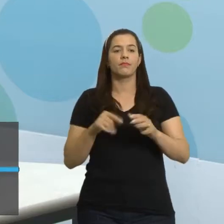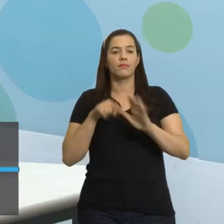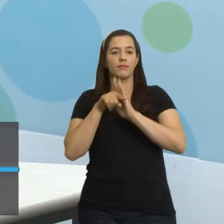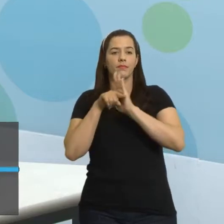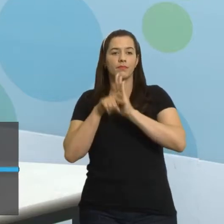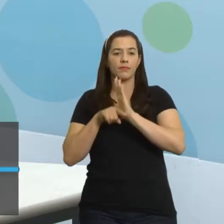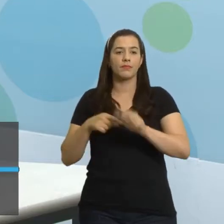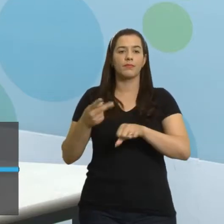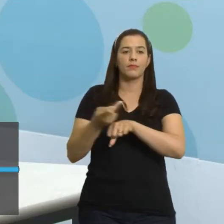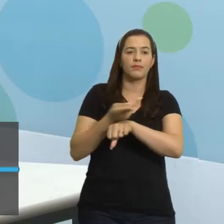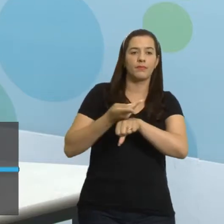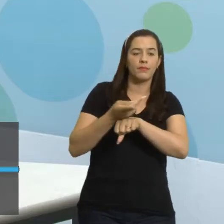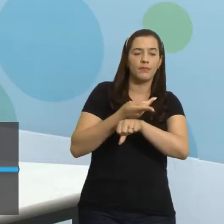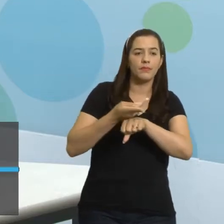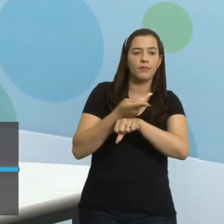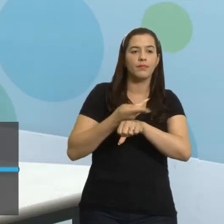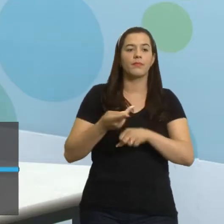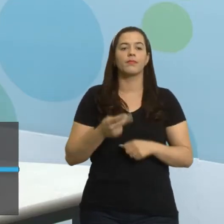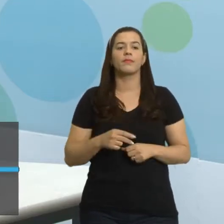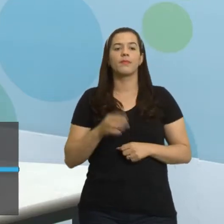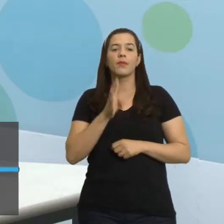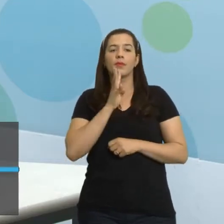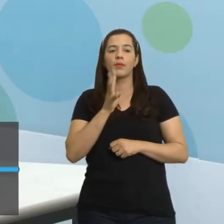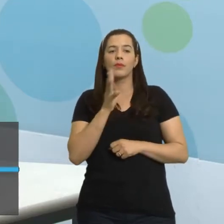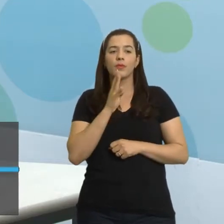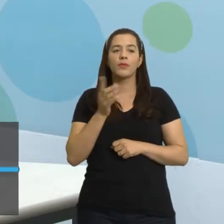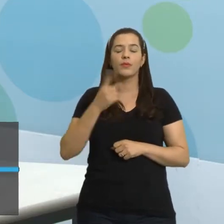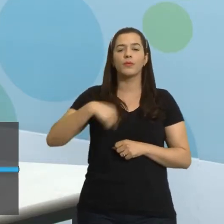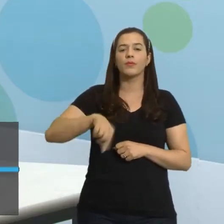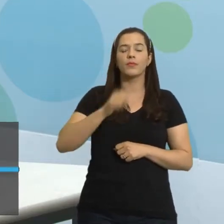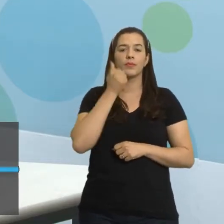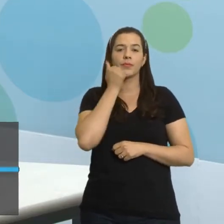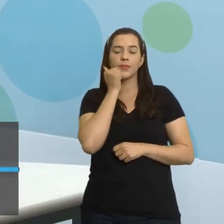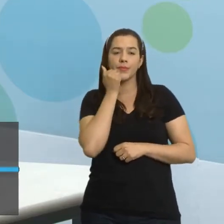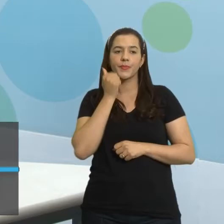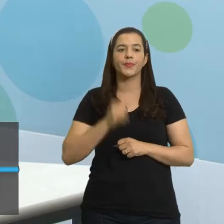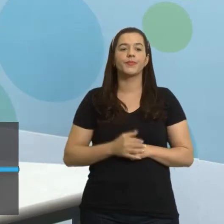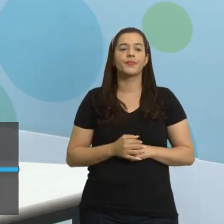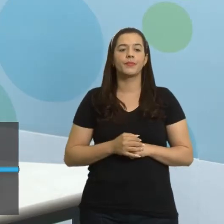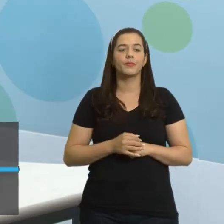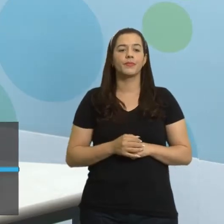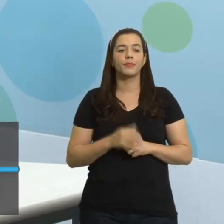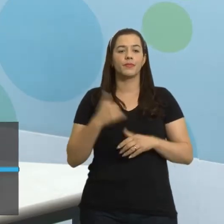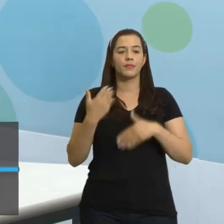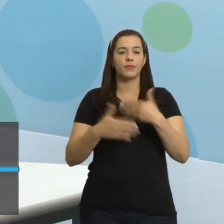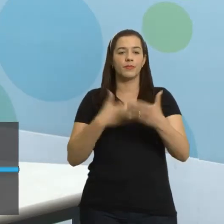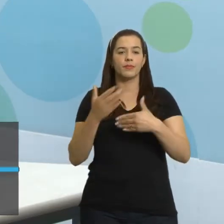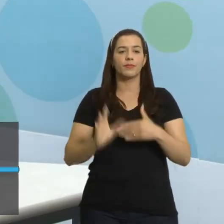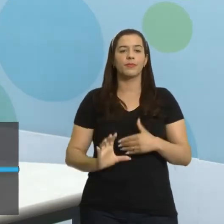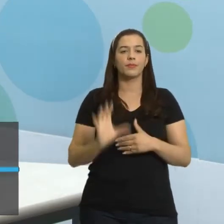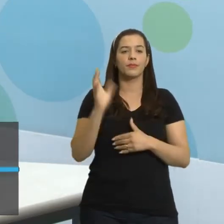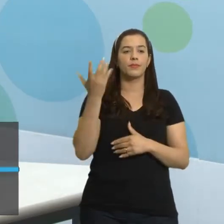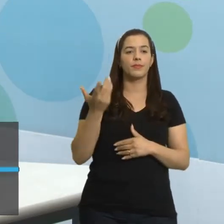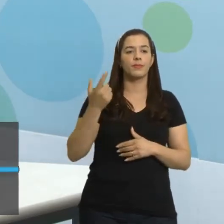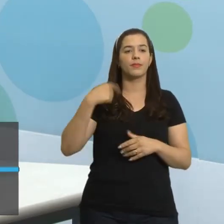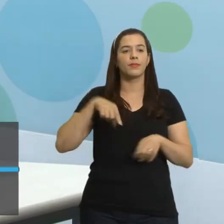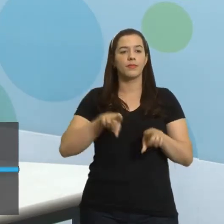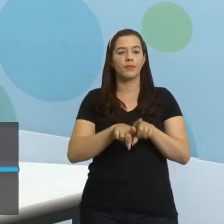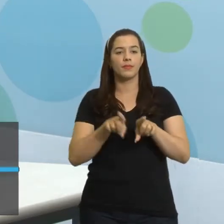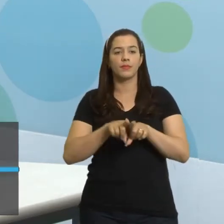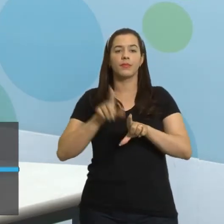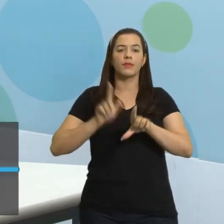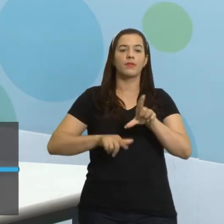investigação científica, o conhecimento científico e, como consequência disso, o